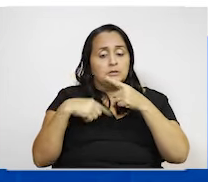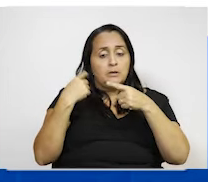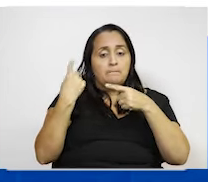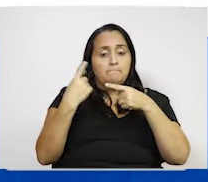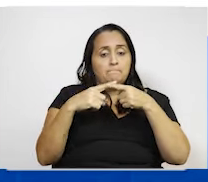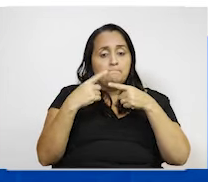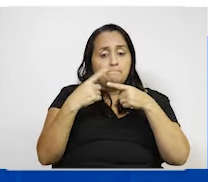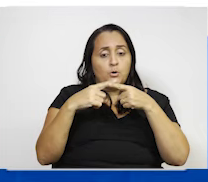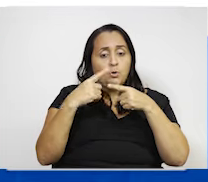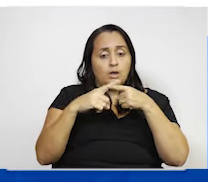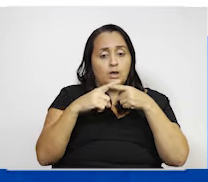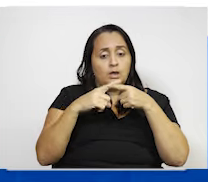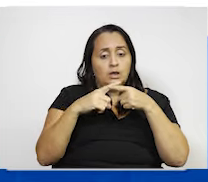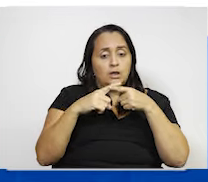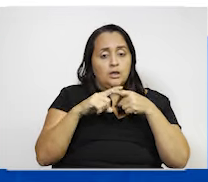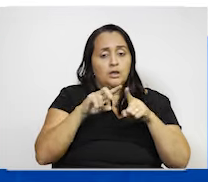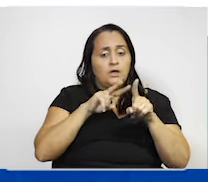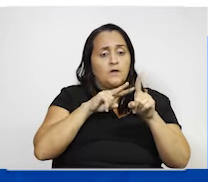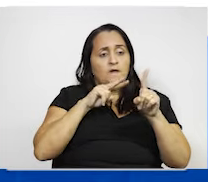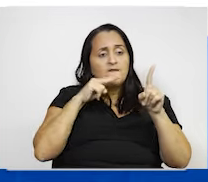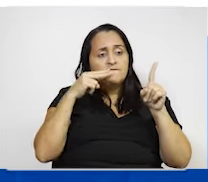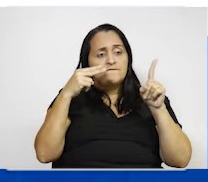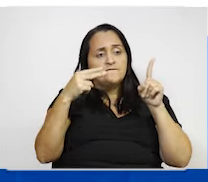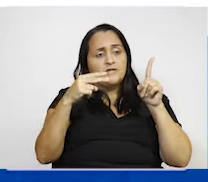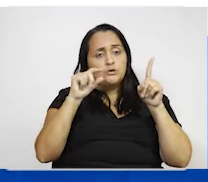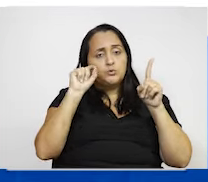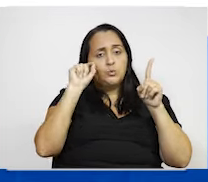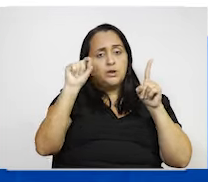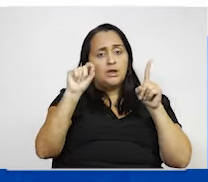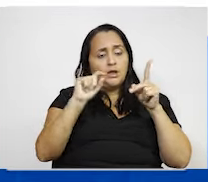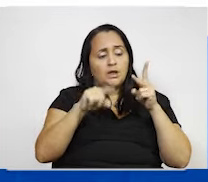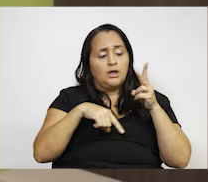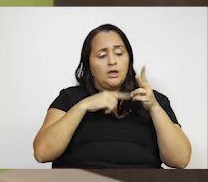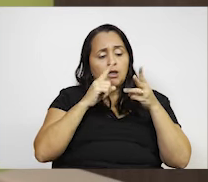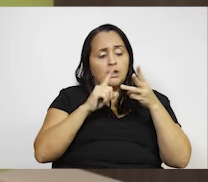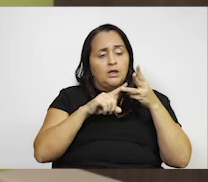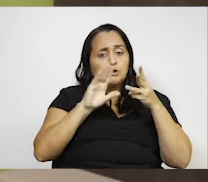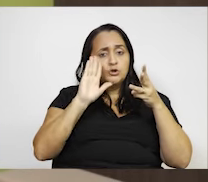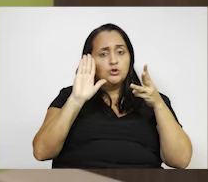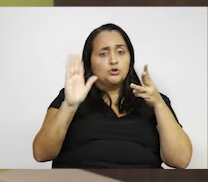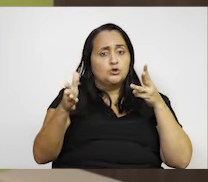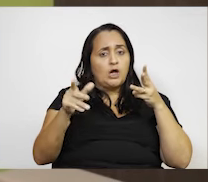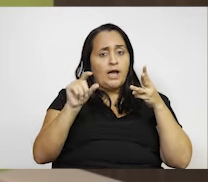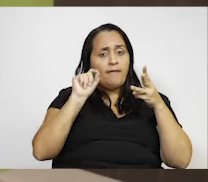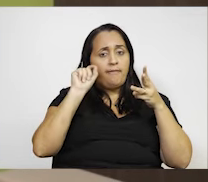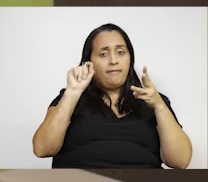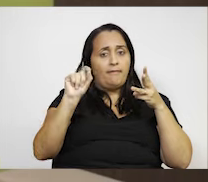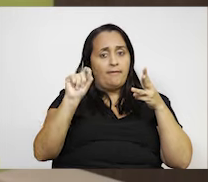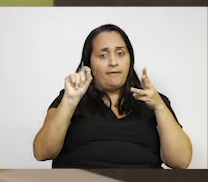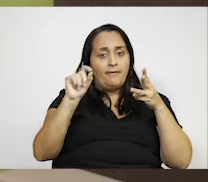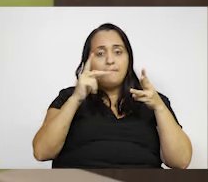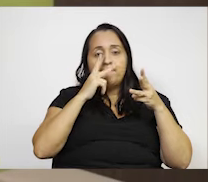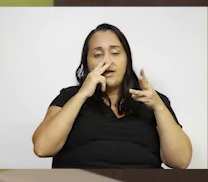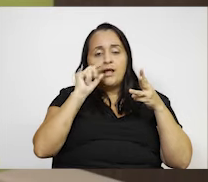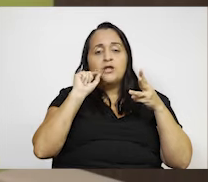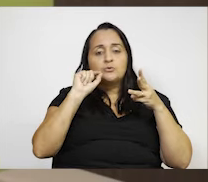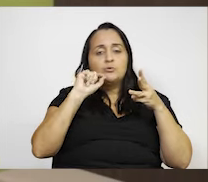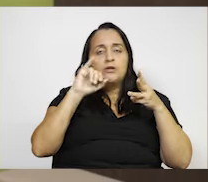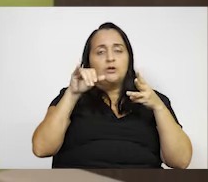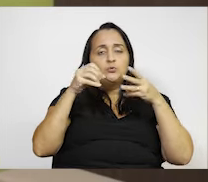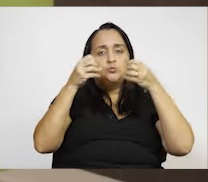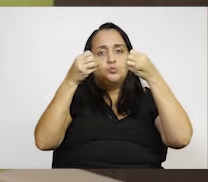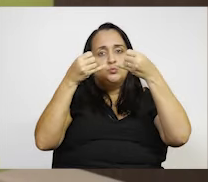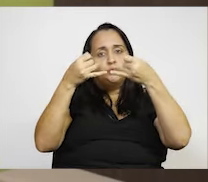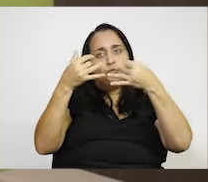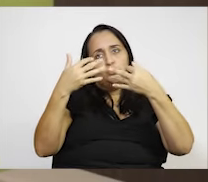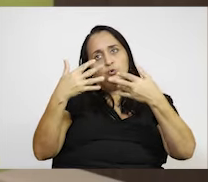ser substituído por visto que e já que, porque ele dá a ideia de justificativa. Tá